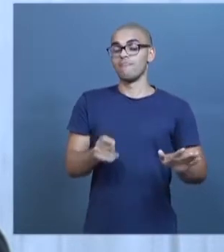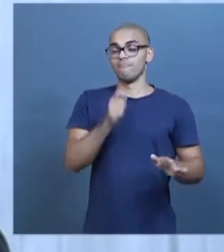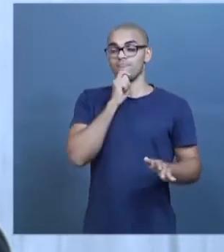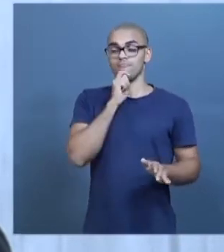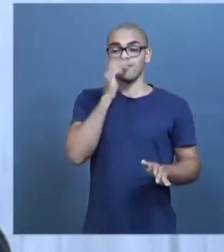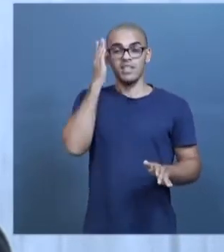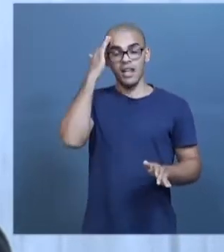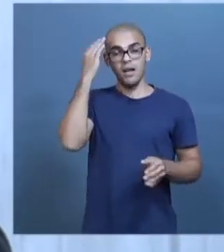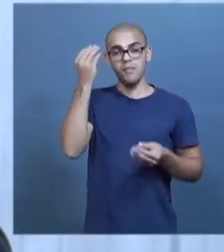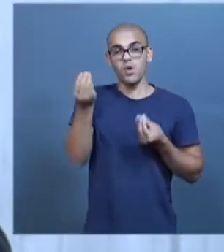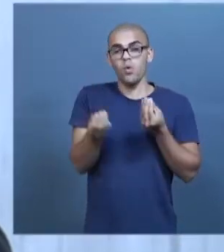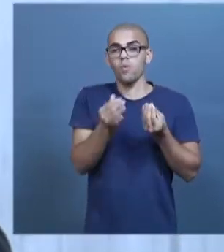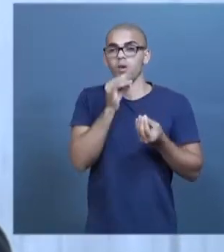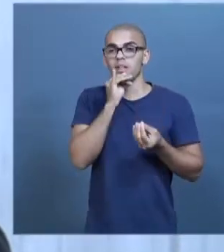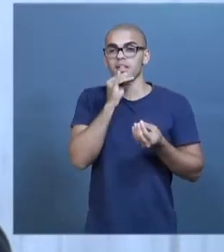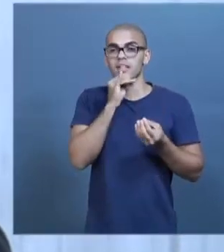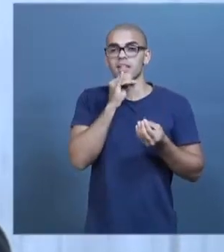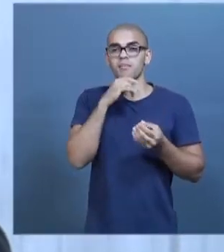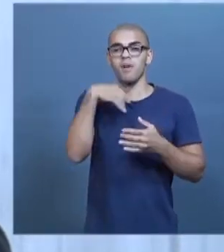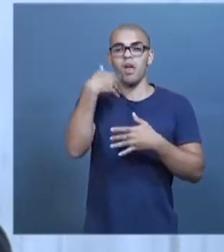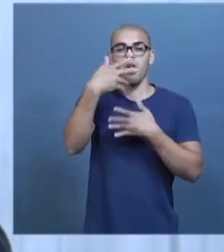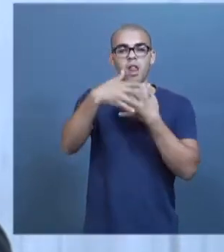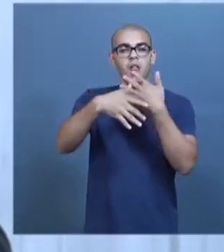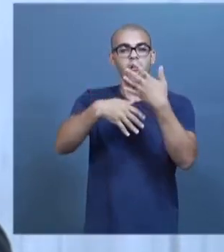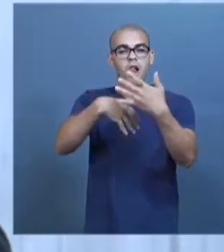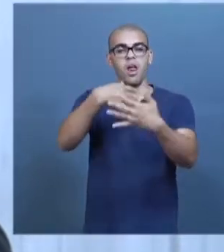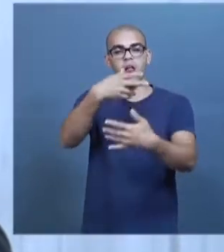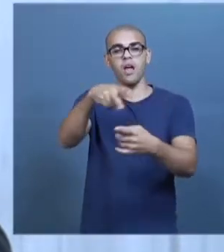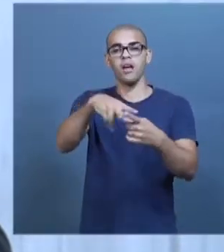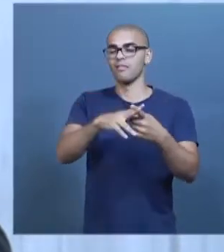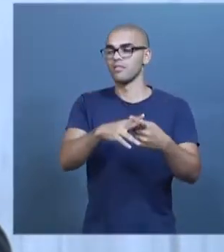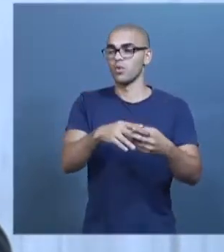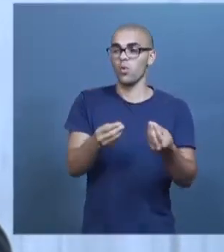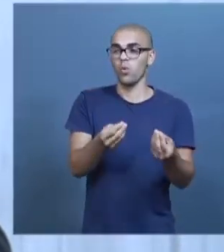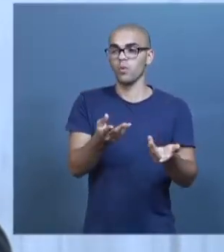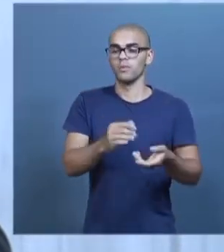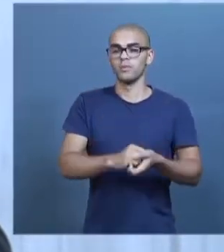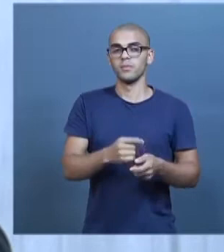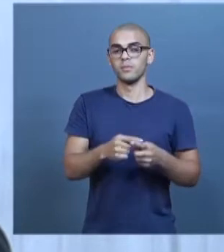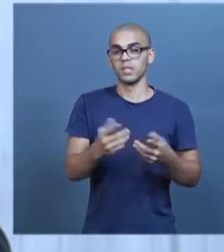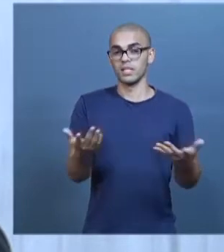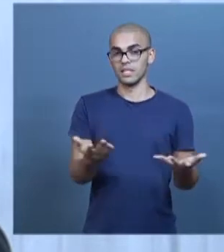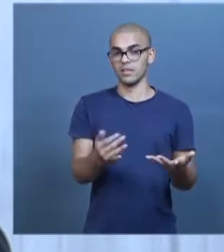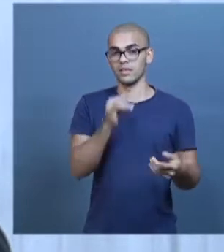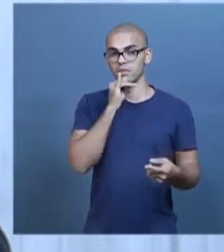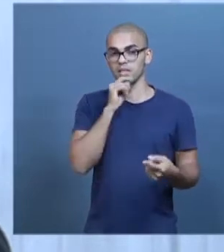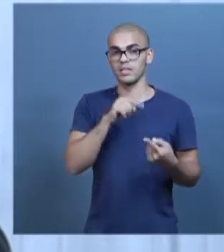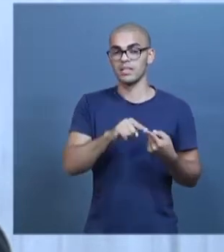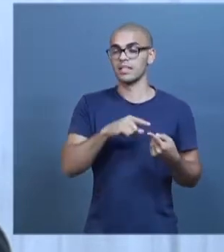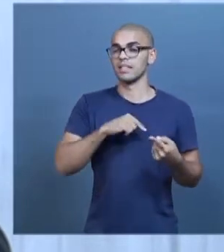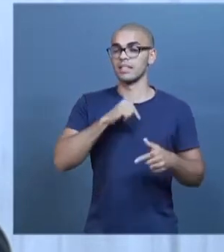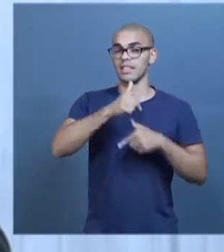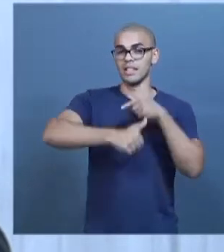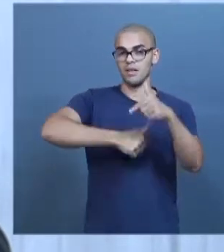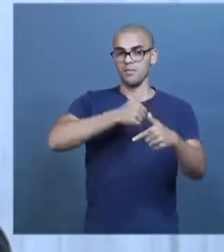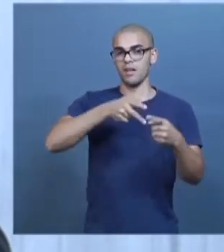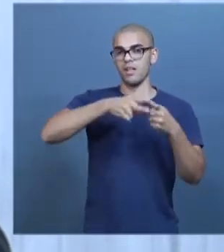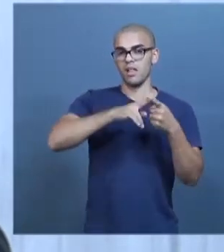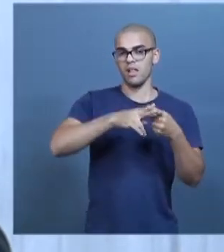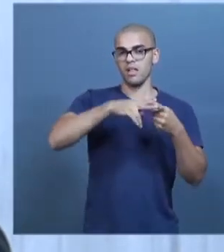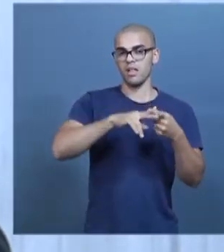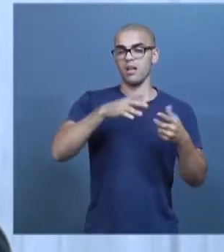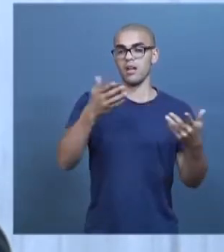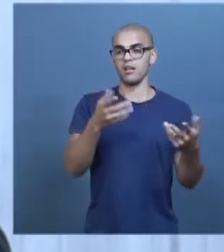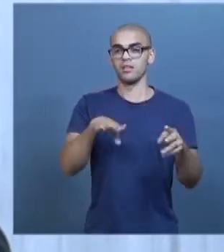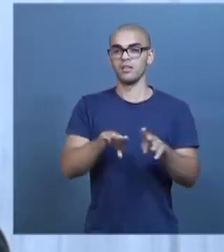provável reforma, porque a gente está aí na pauta com a reforma trabalhista, estamos com a reforma da Previdência também já em andamento,